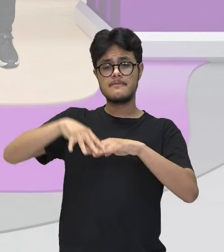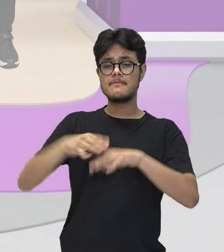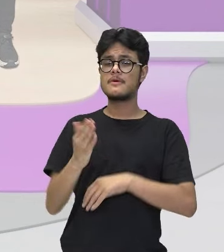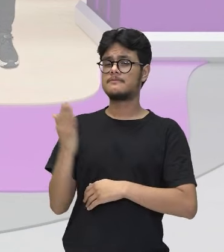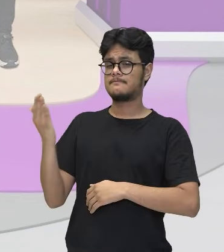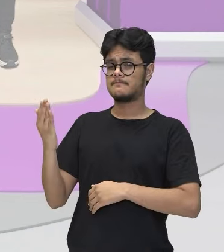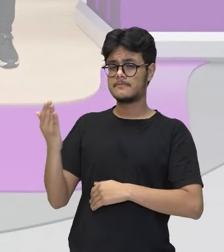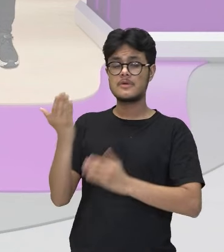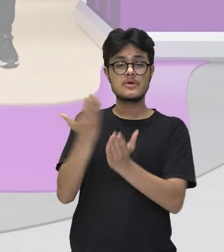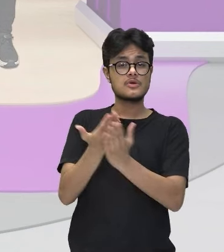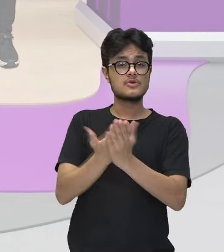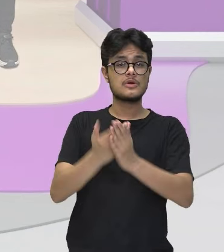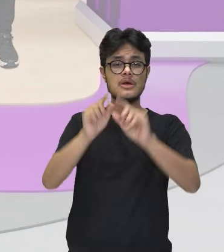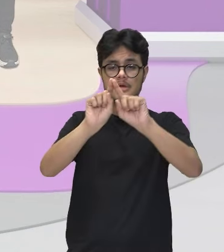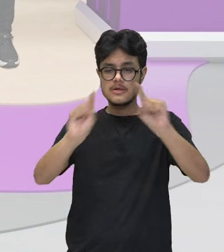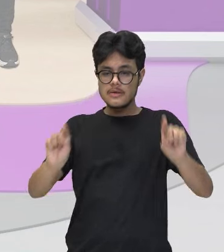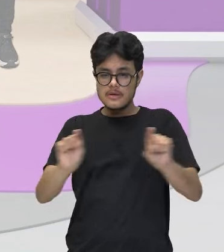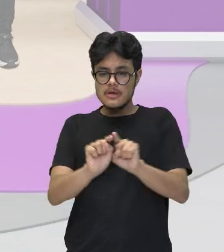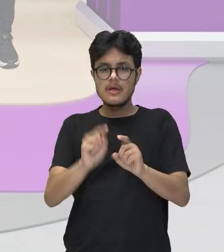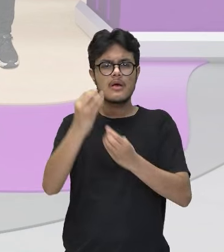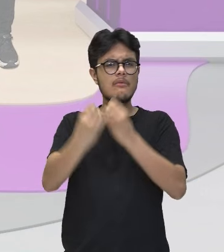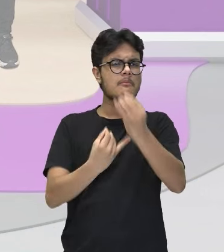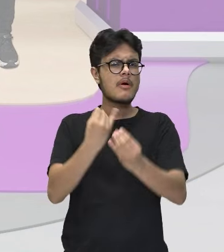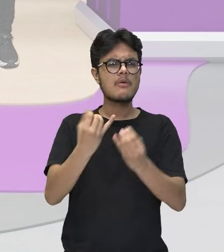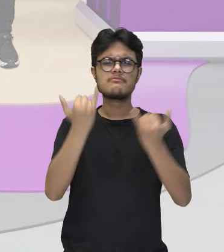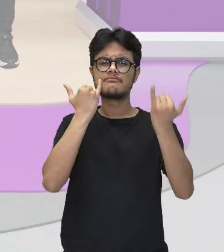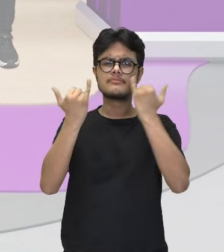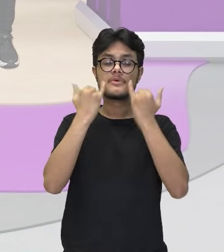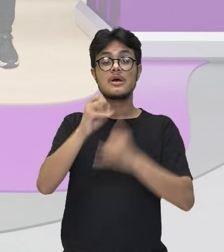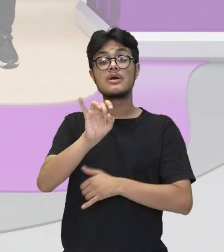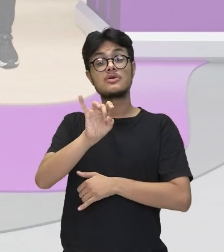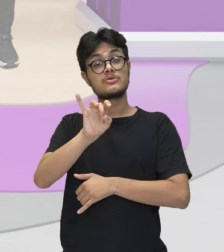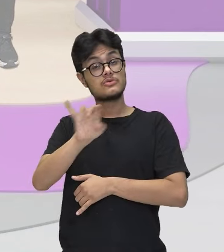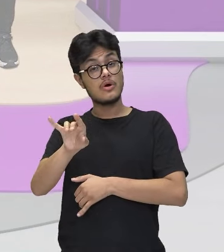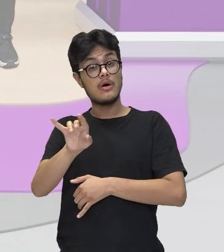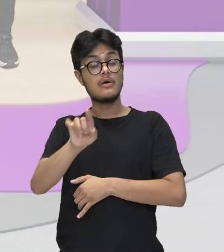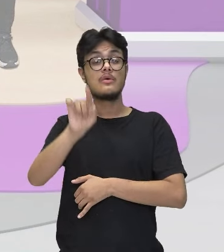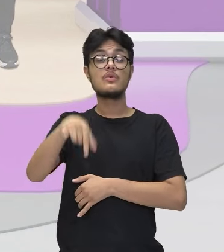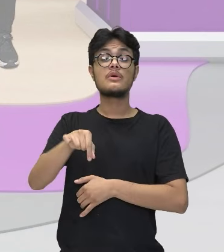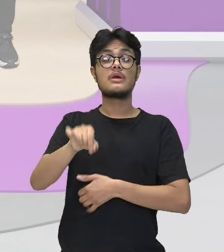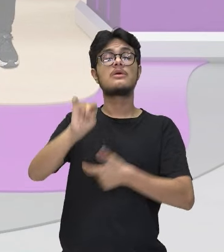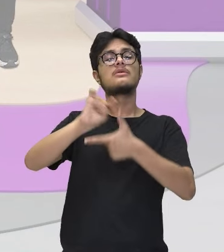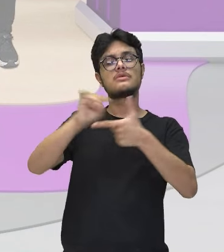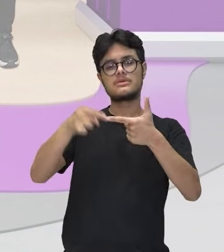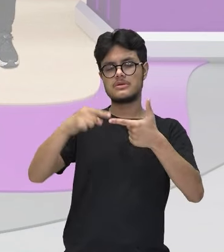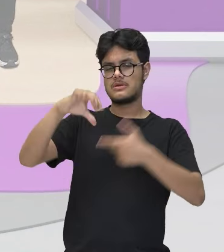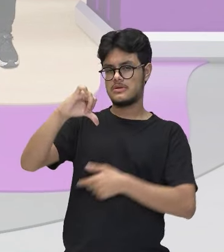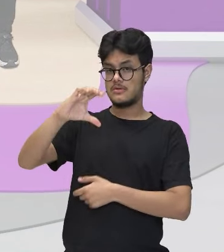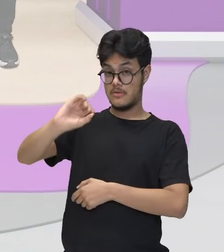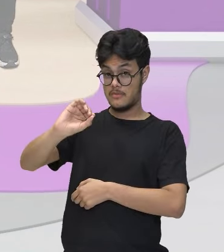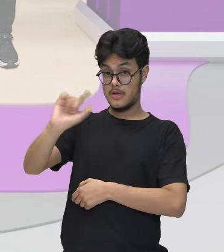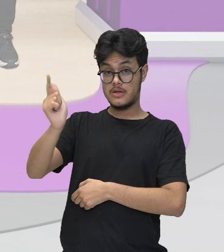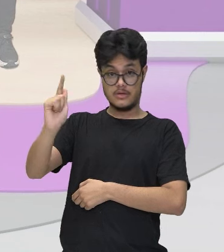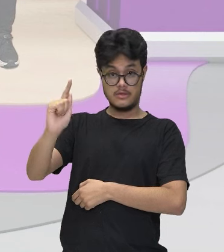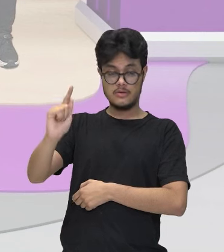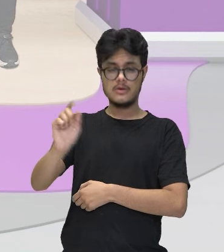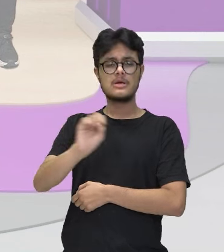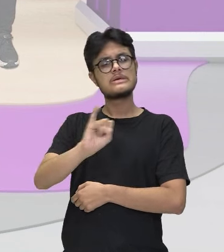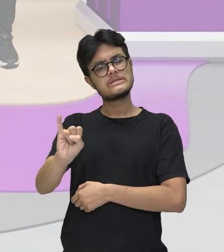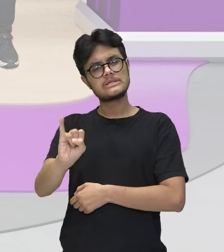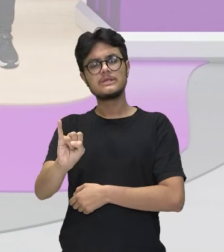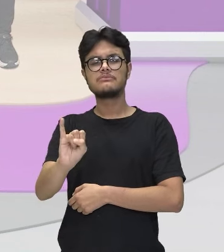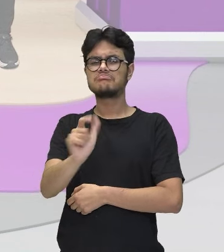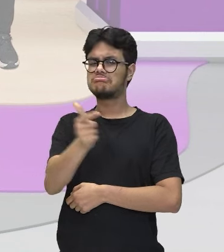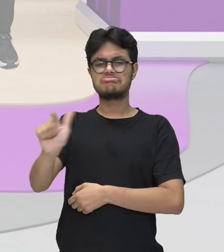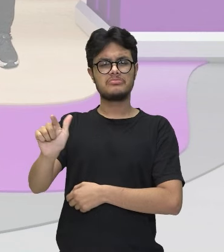E essas relações só vão valer para um triângulo que for retângulo, tá bom? Se o triângulo não for retângulo, não